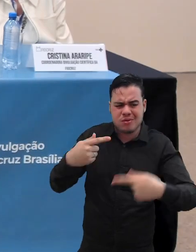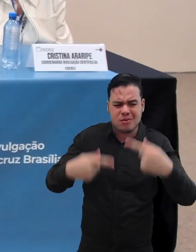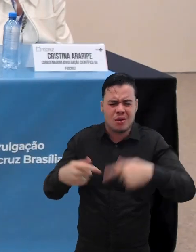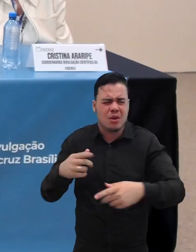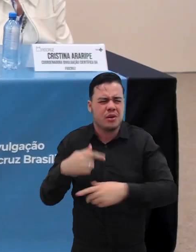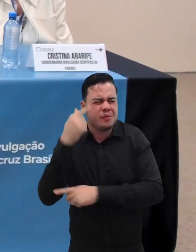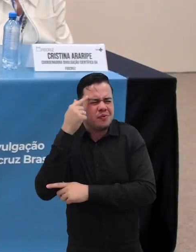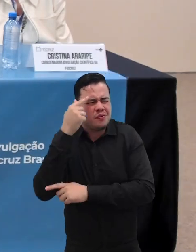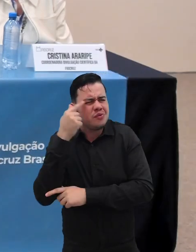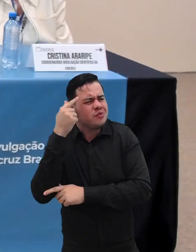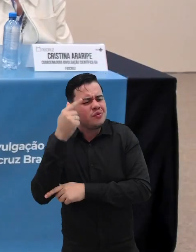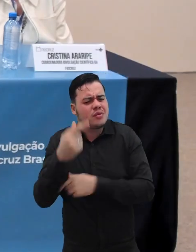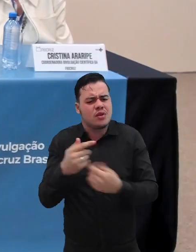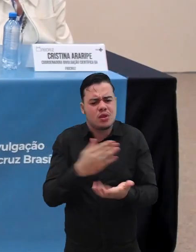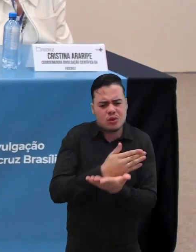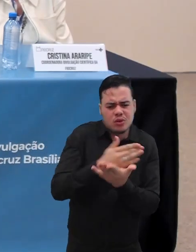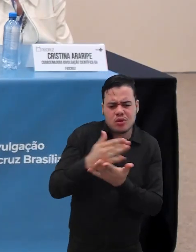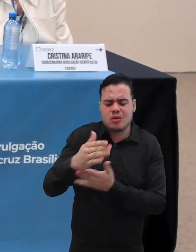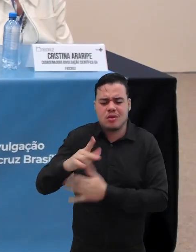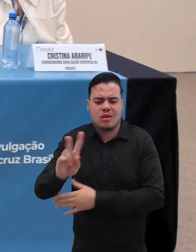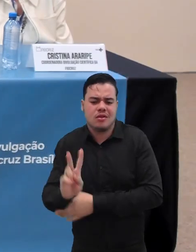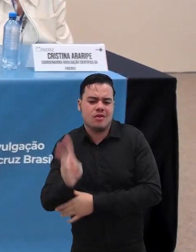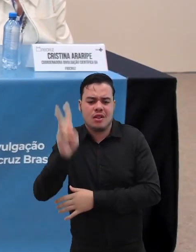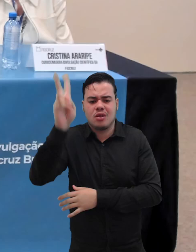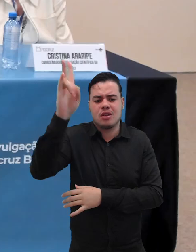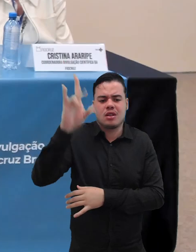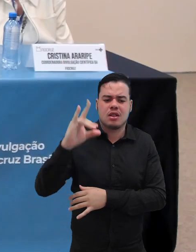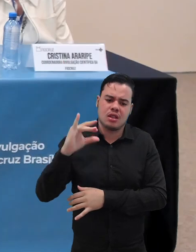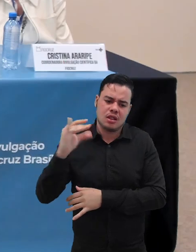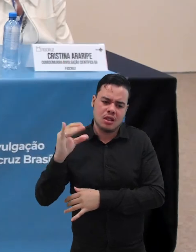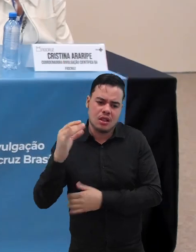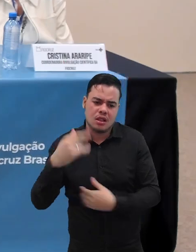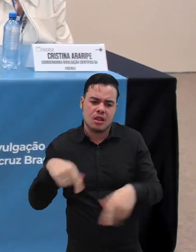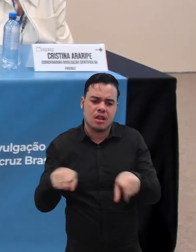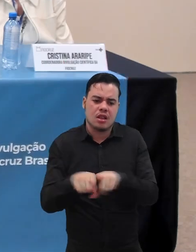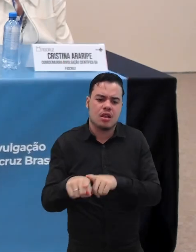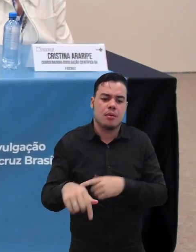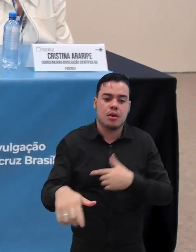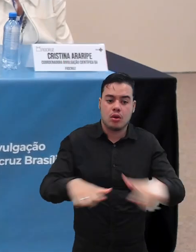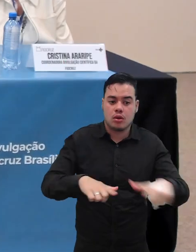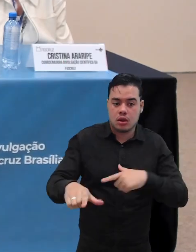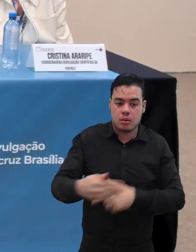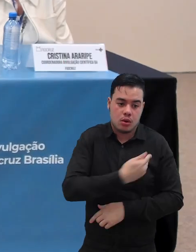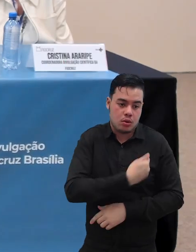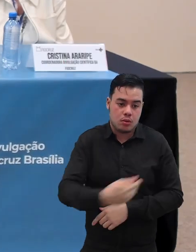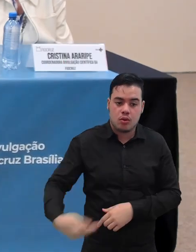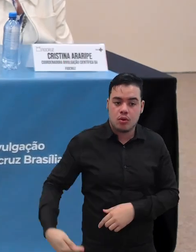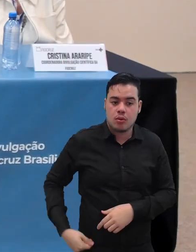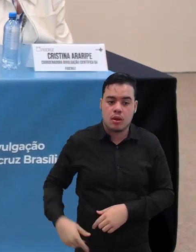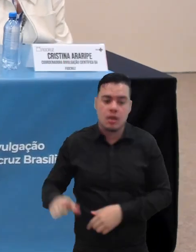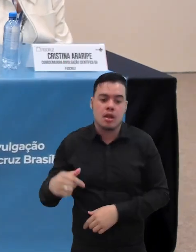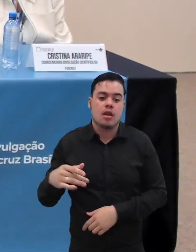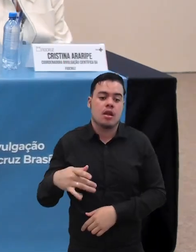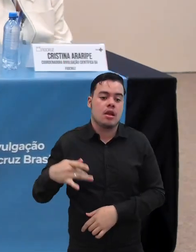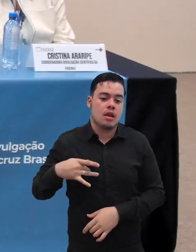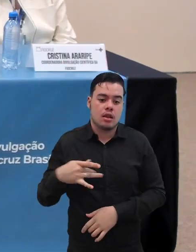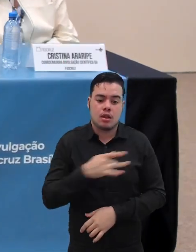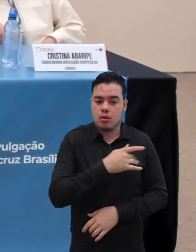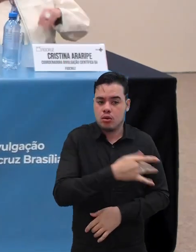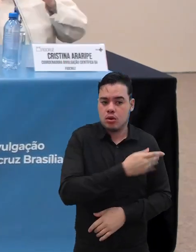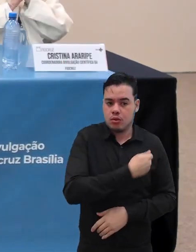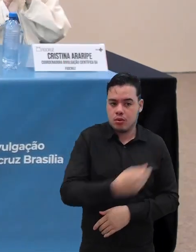gente realmente siga valorizando a ciência, valorizando o serviço público e valorizando a saúde pública. Muito